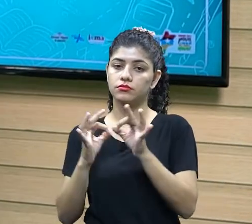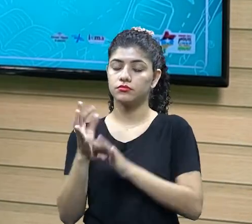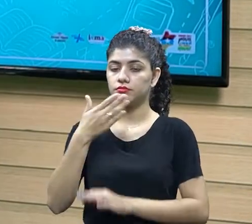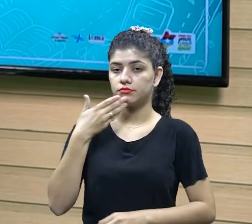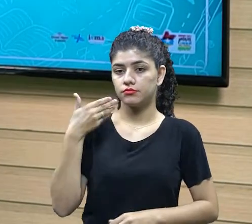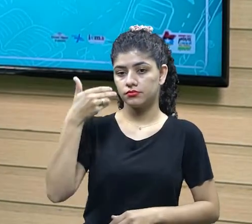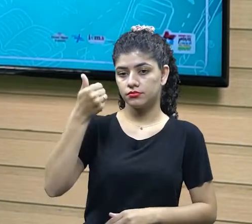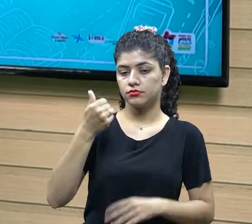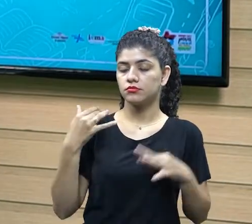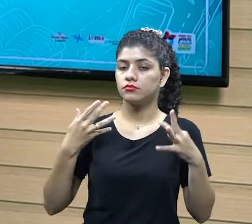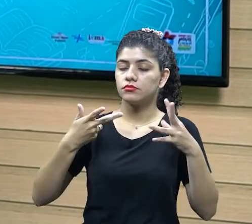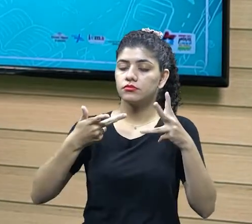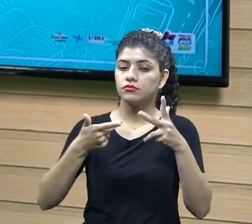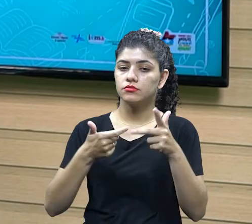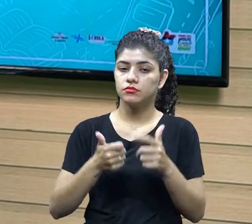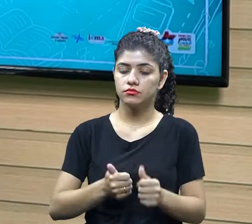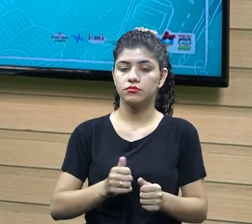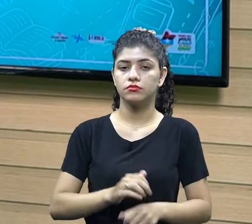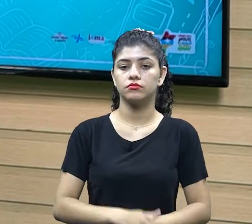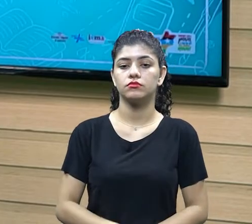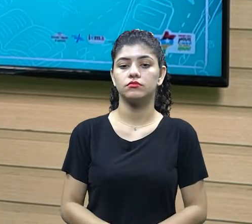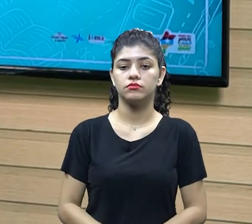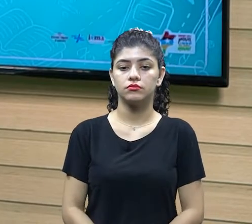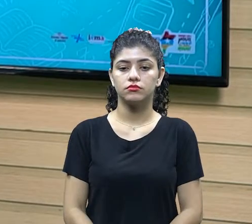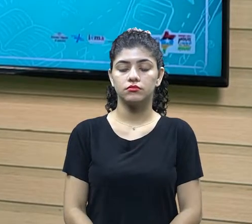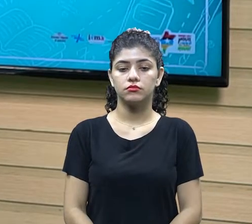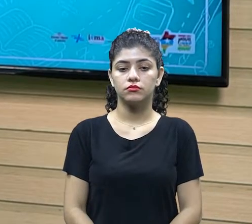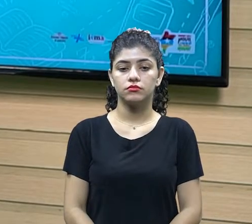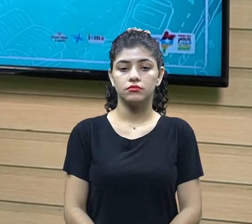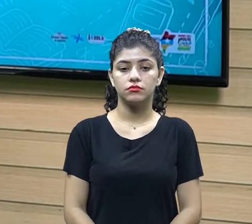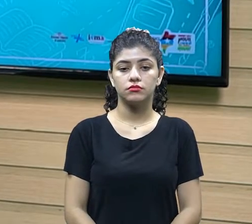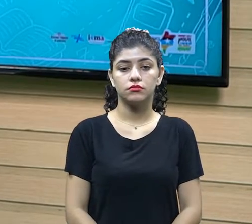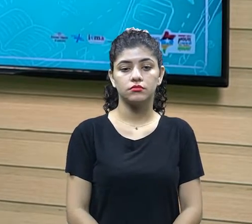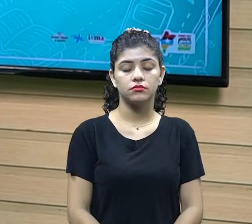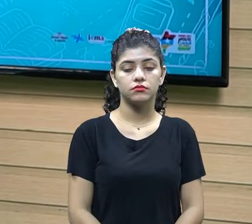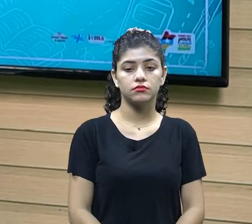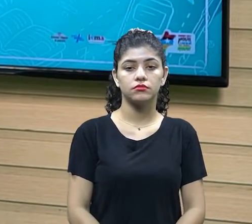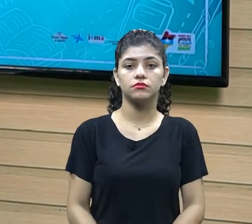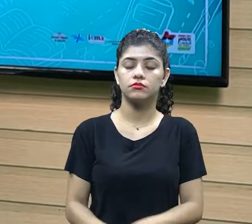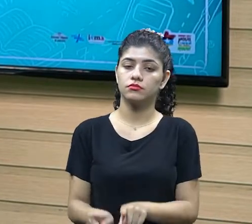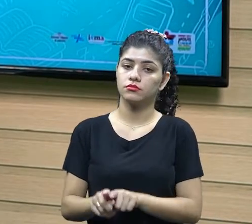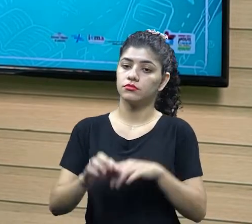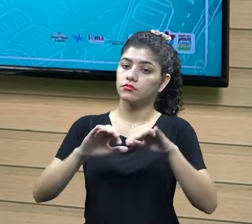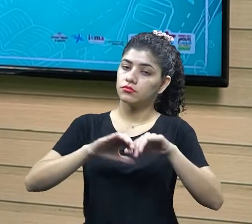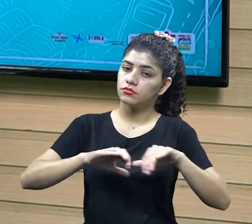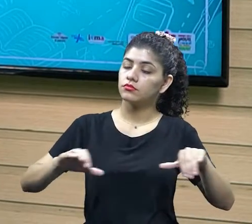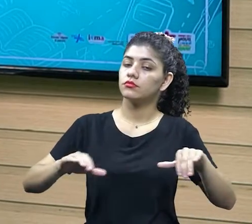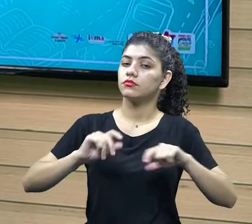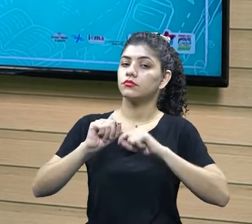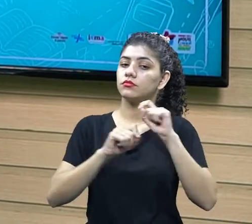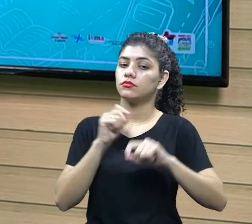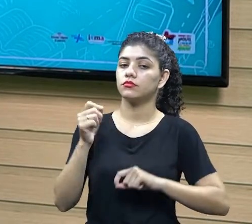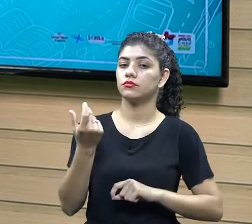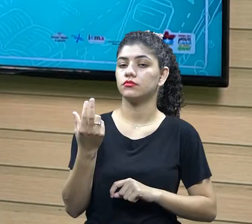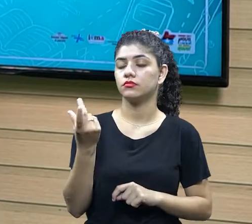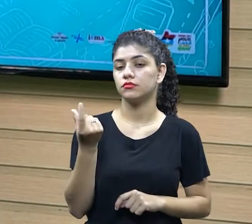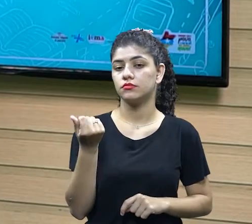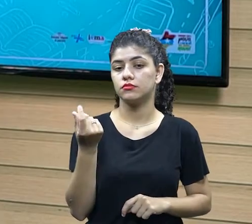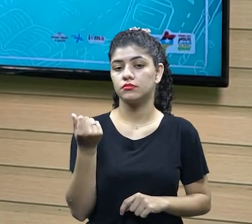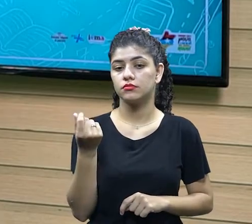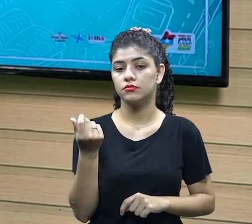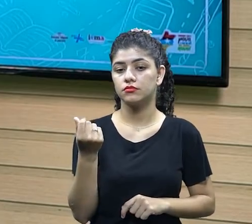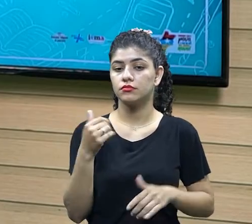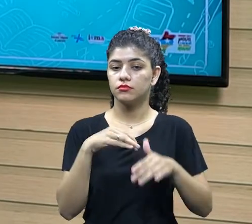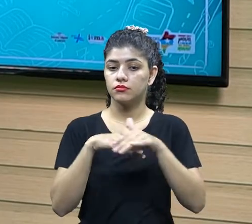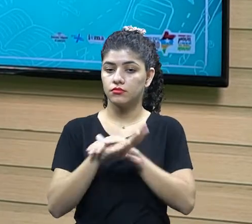ele consegue se planejar, organizando todas as suas receitas, as suas despesas,